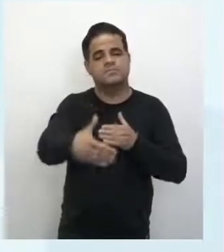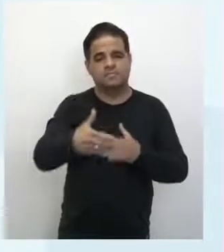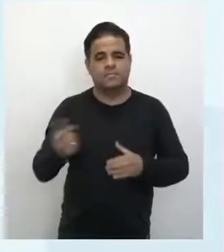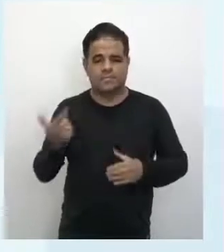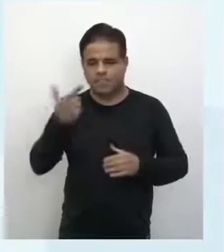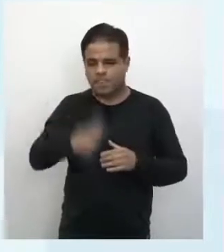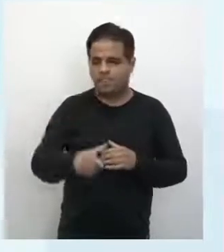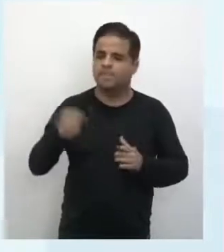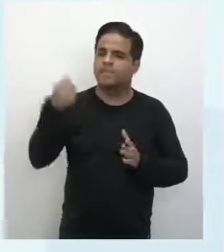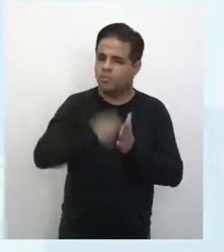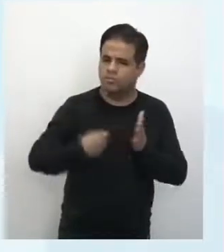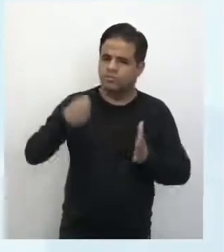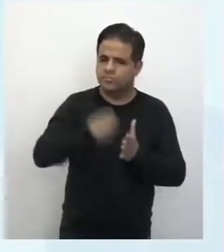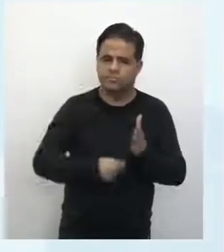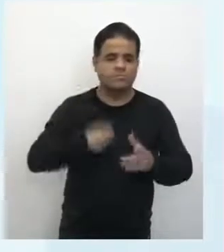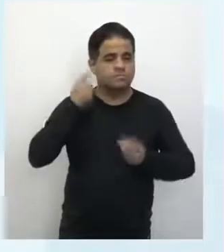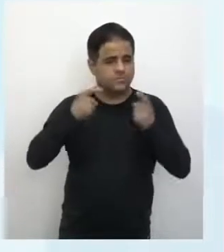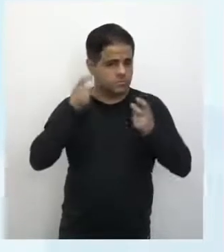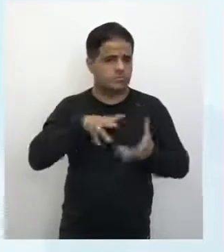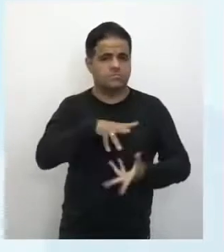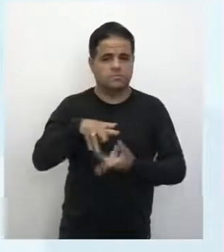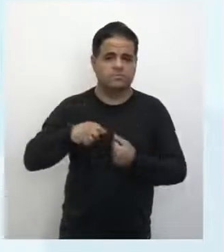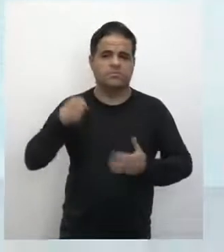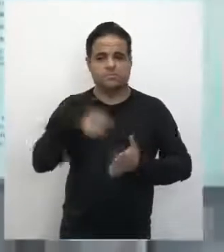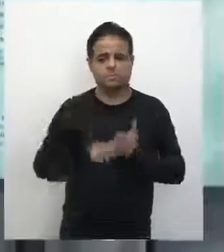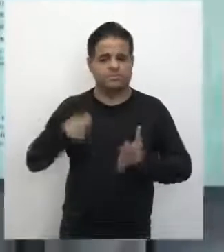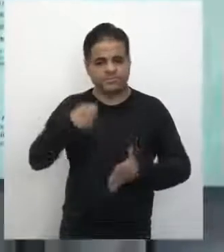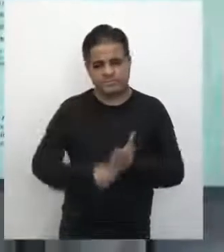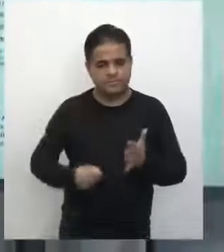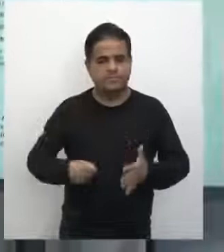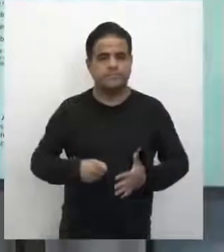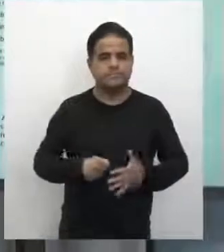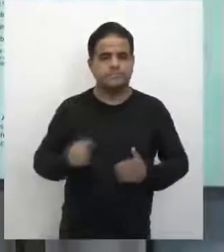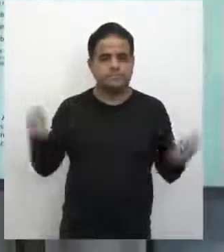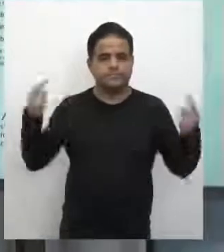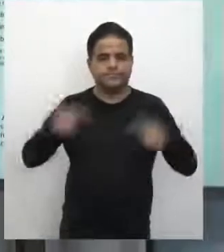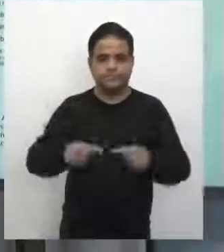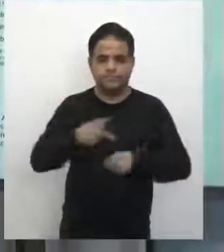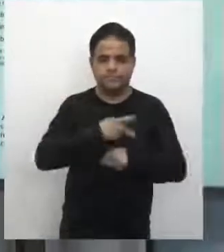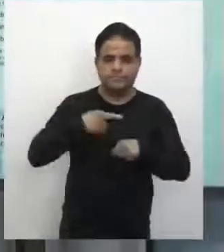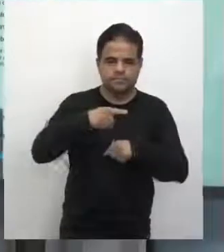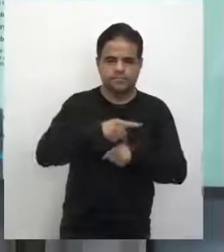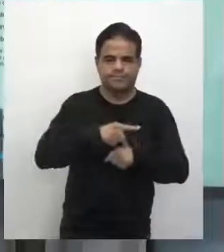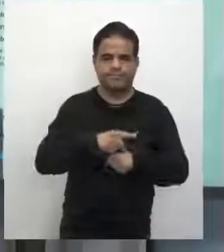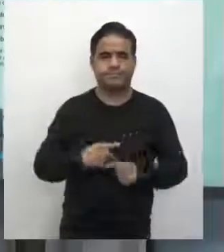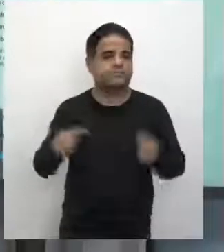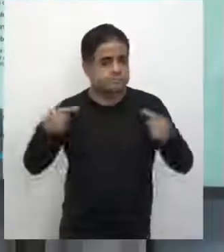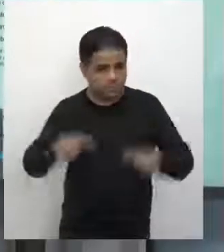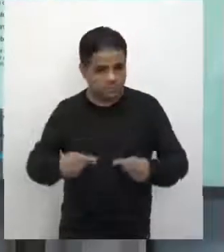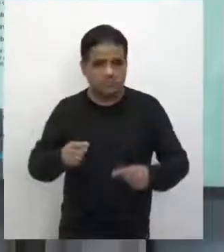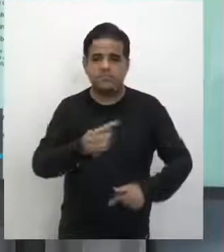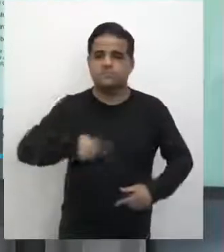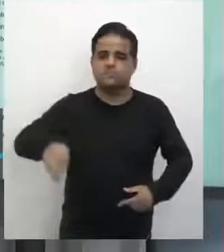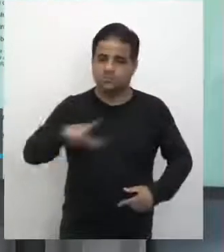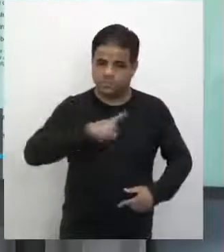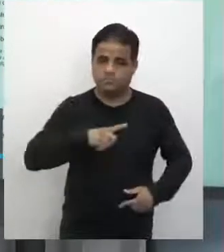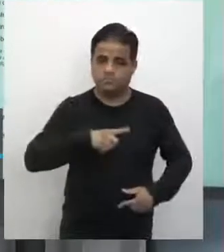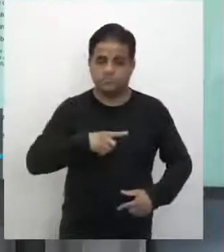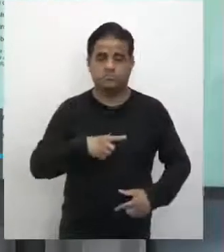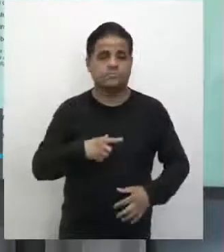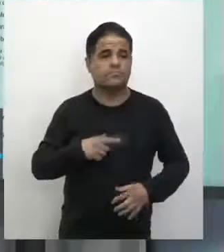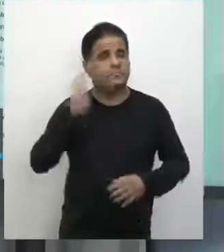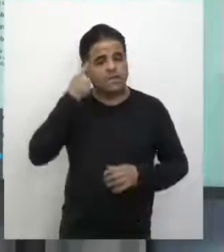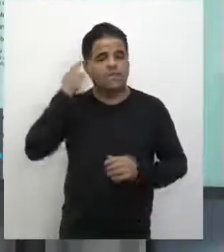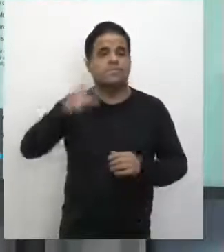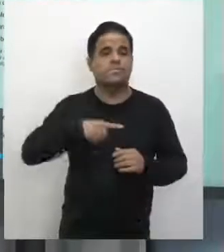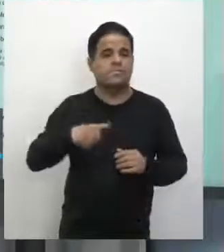uma luta que preocupa o planeta, porque é uma luta entre duas nações aí que nós temos, né, que eles